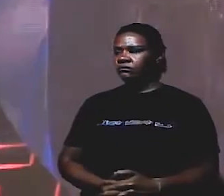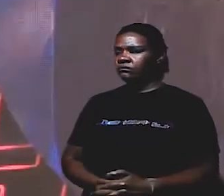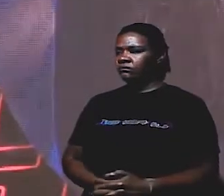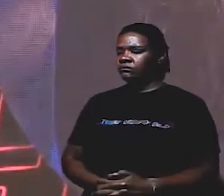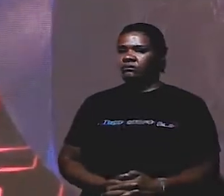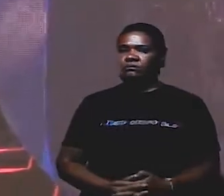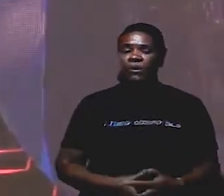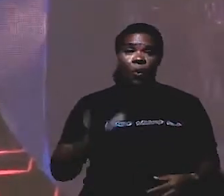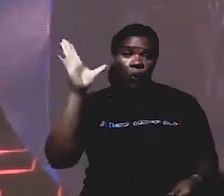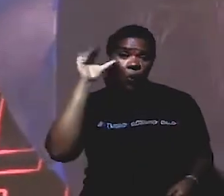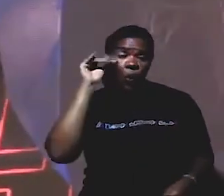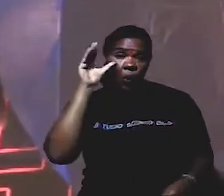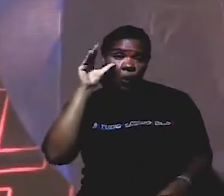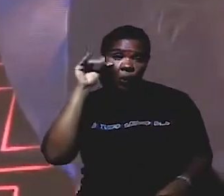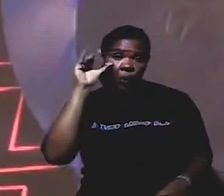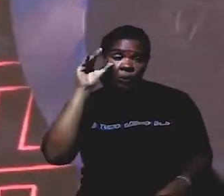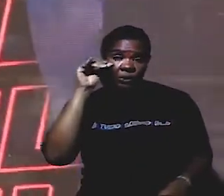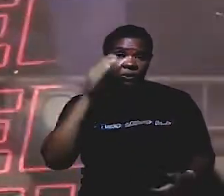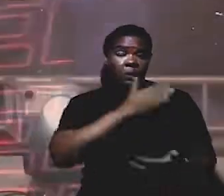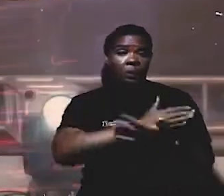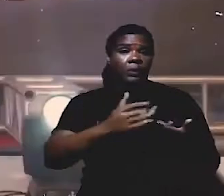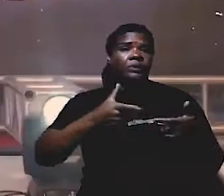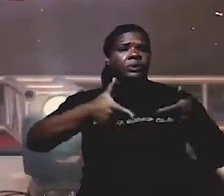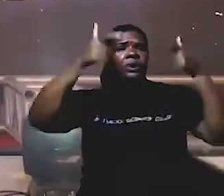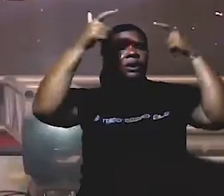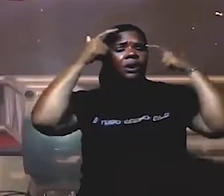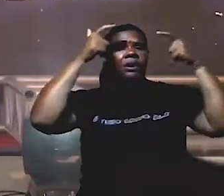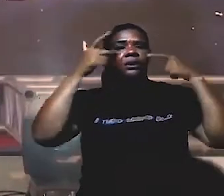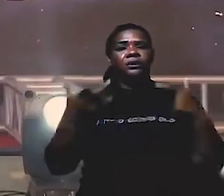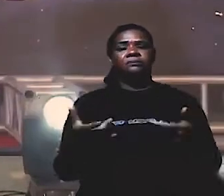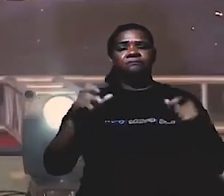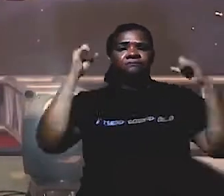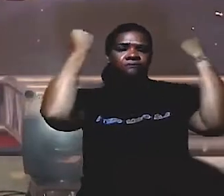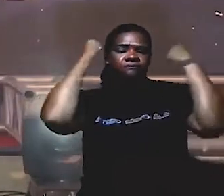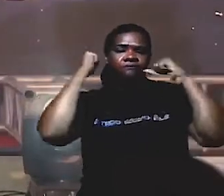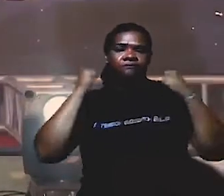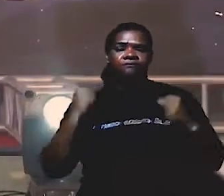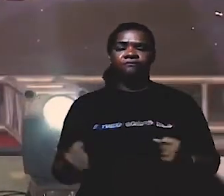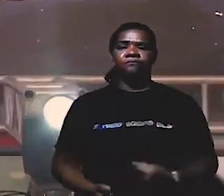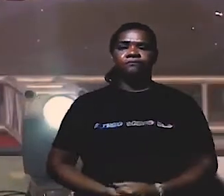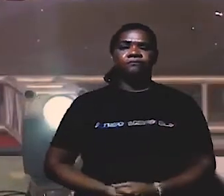Há uma curiosidade sobre o início do reinado de Salomão que eu quero compartilhar com vocês.